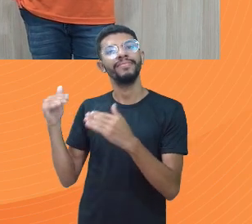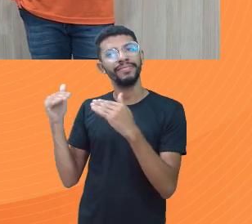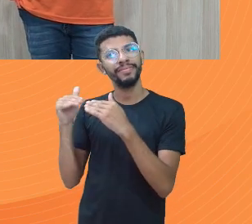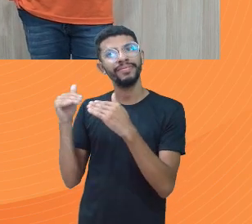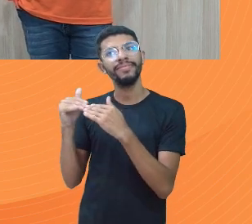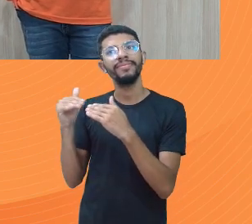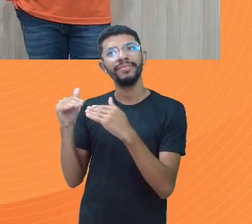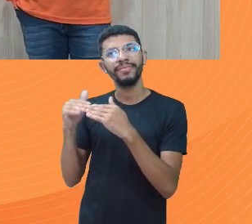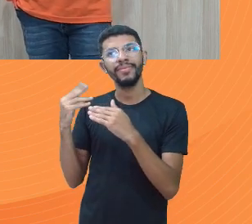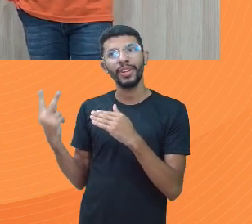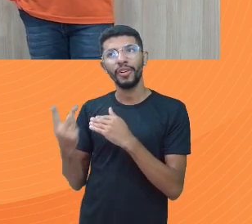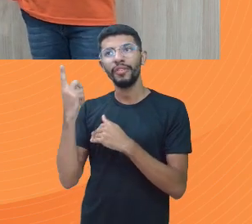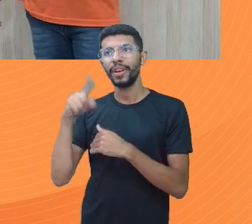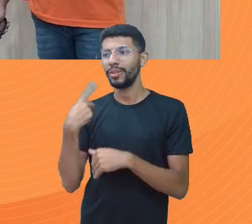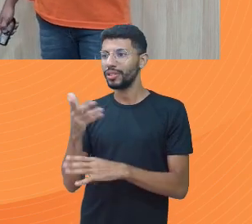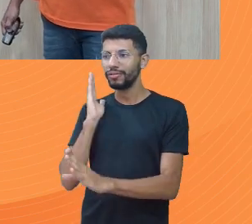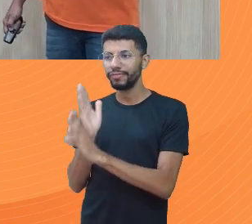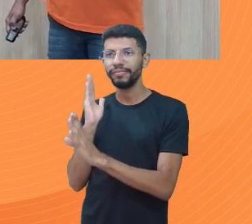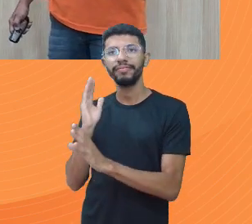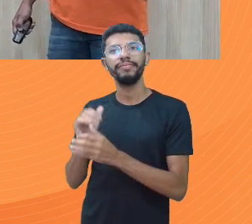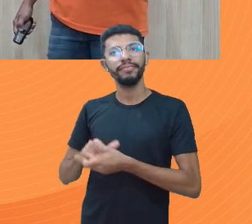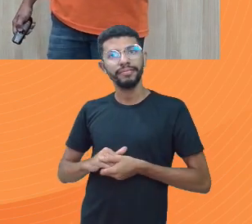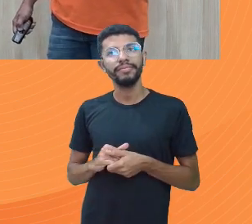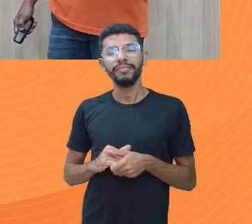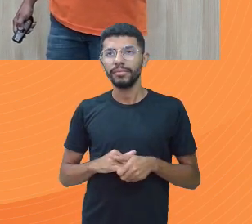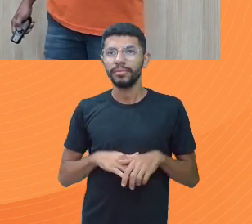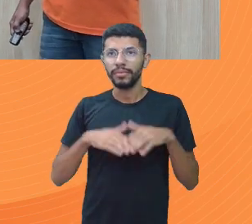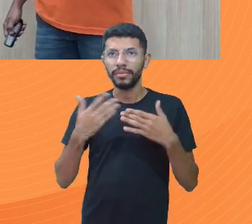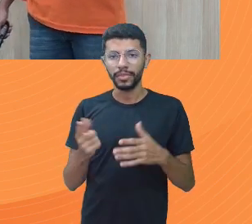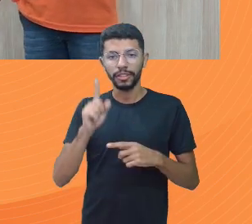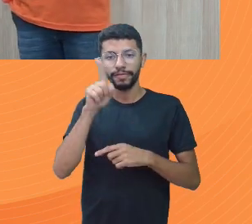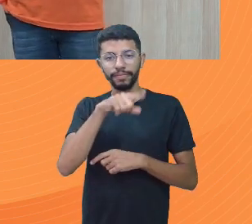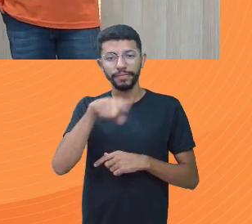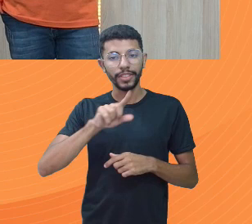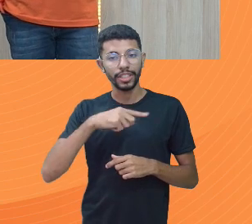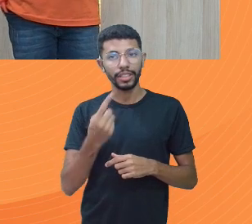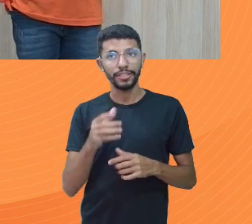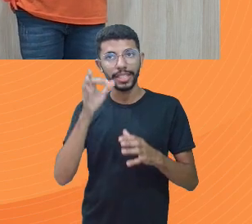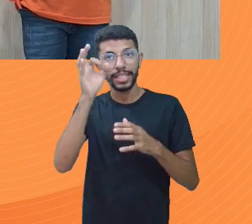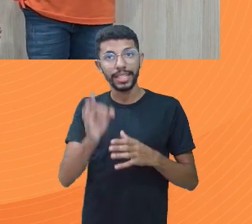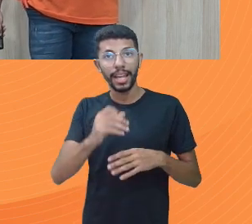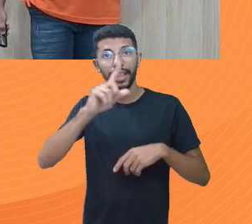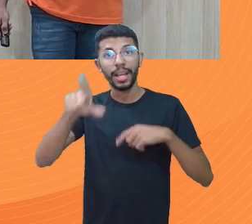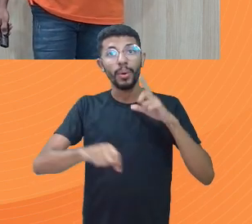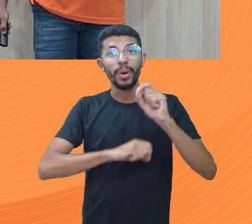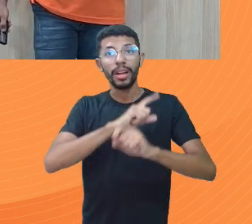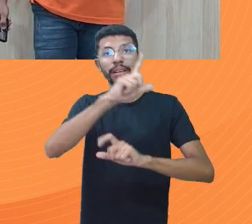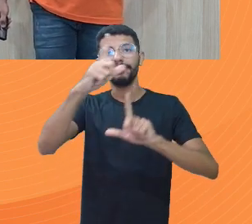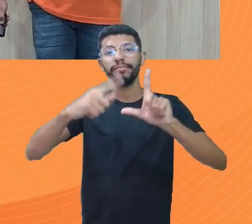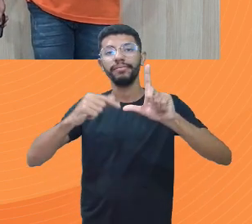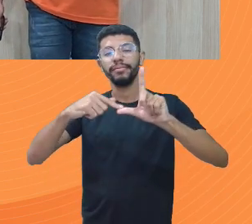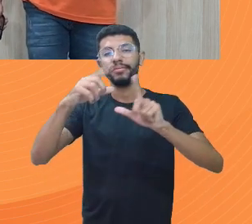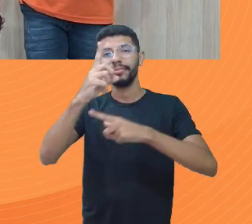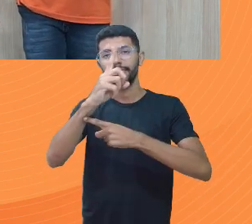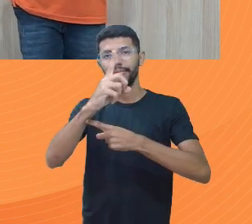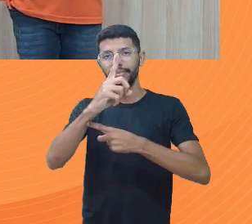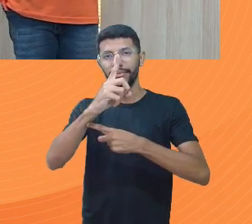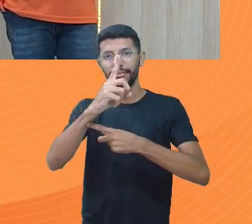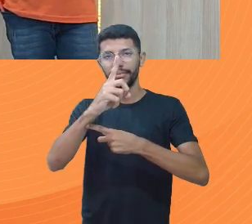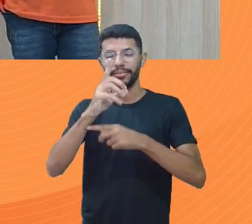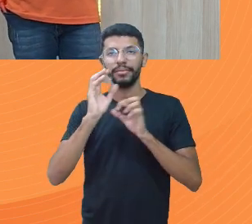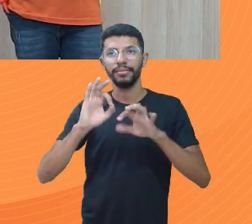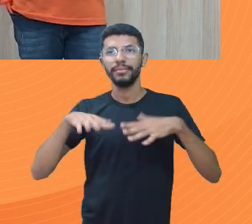que a gente estava procurando. Então, a nossa alternativa que a gente procurava, aí, alternativa D.